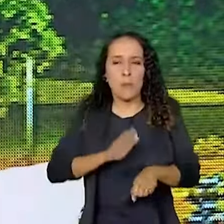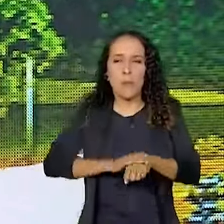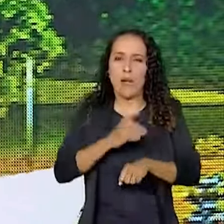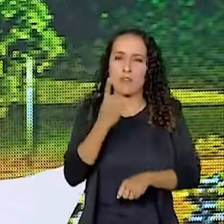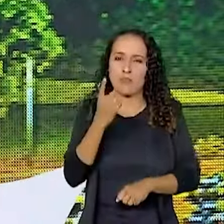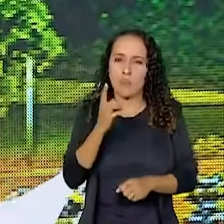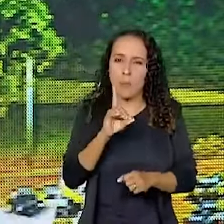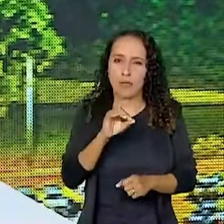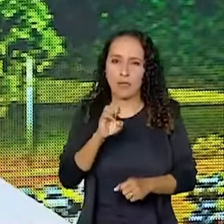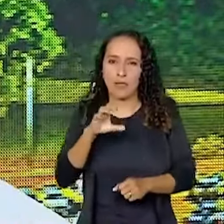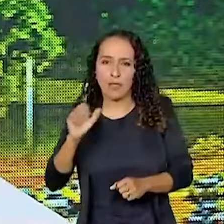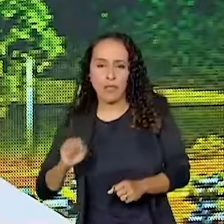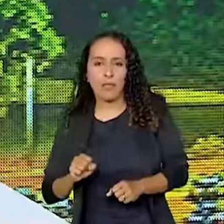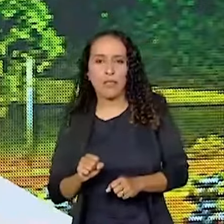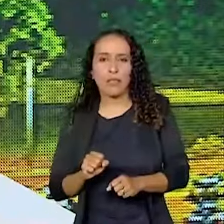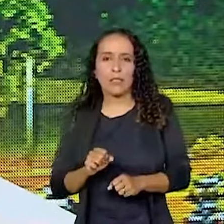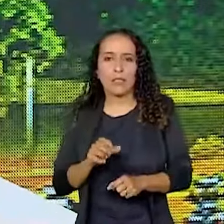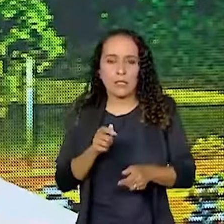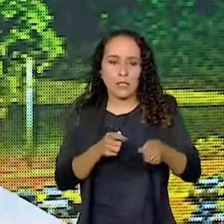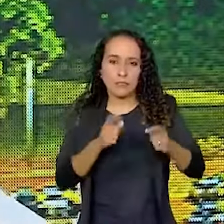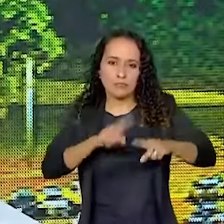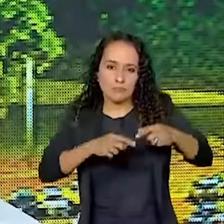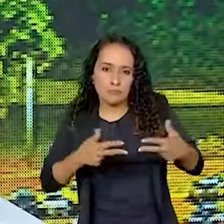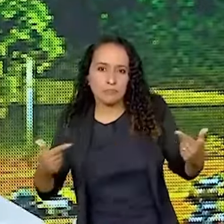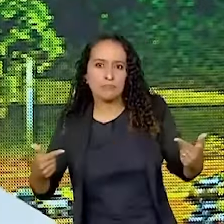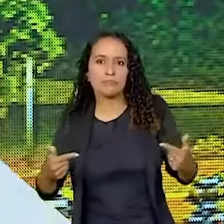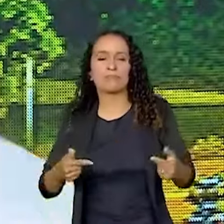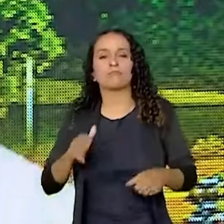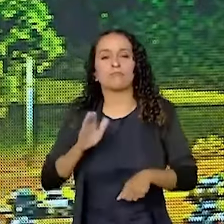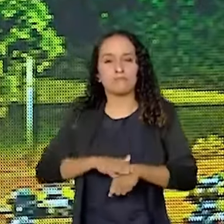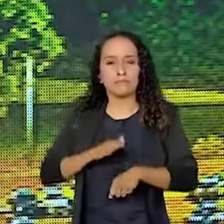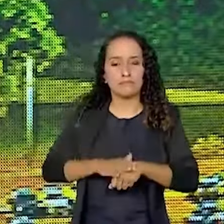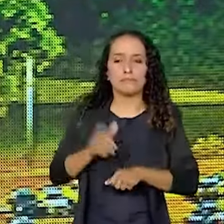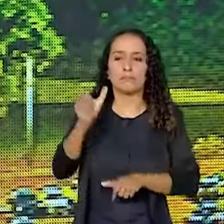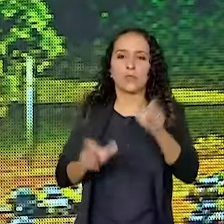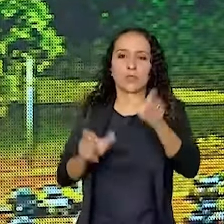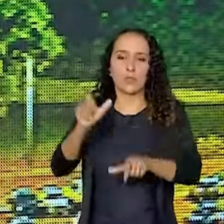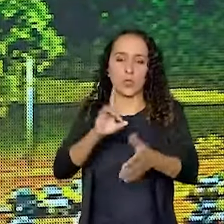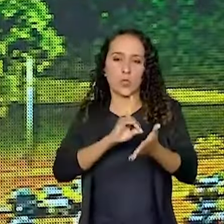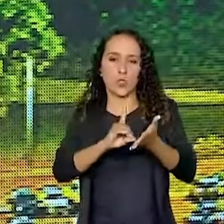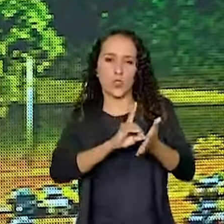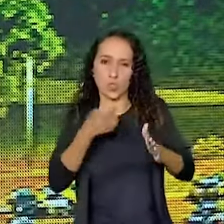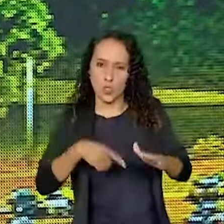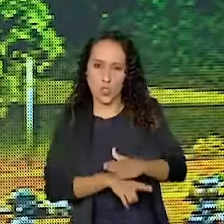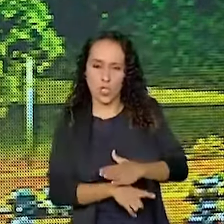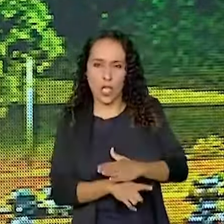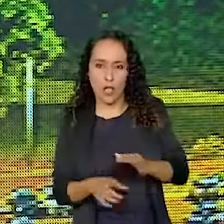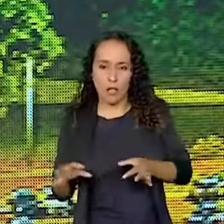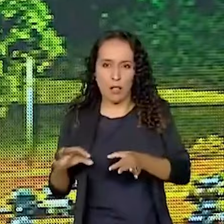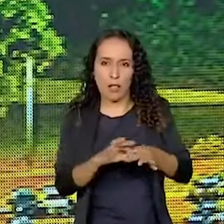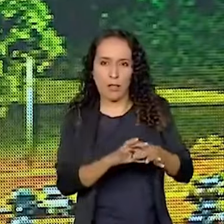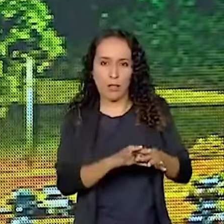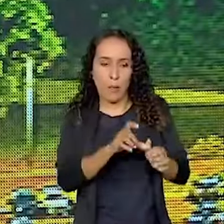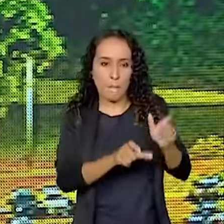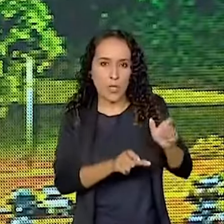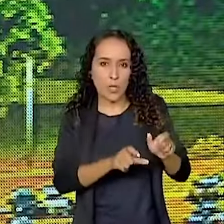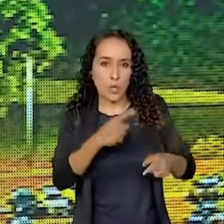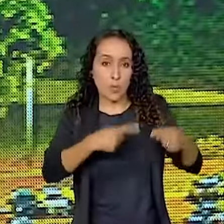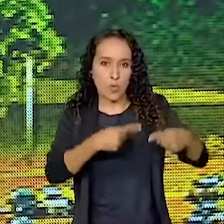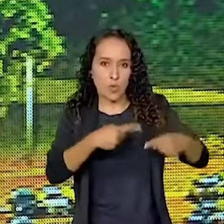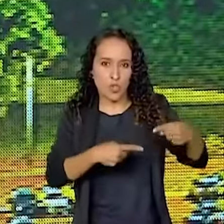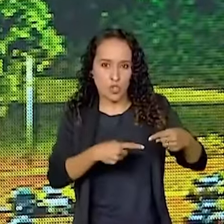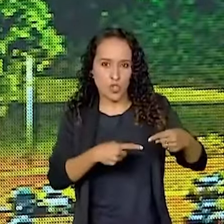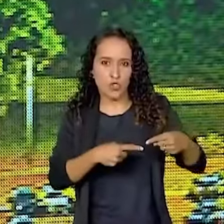essa instrumentalização foi realizada por esses extremistas digitais ligados a agentes